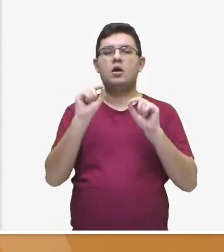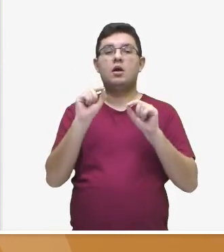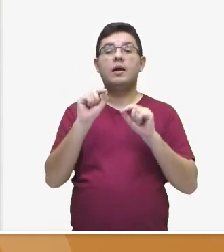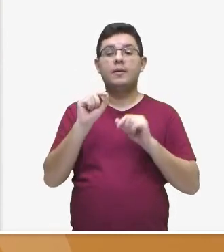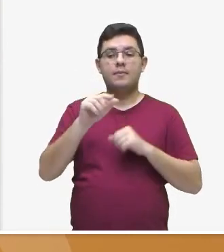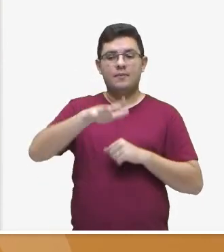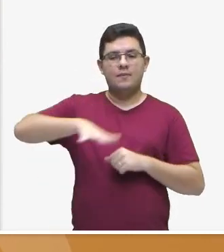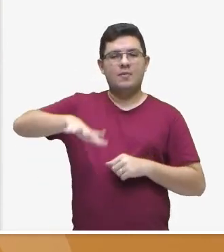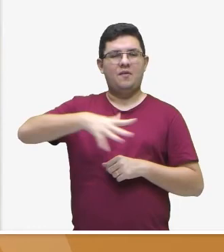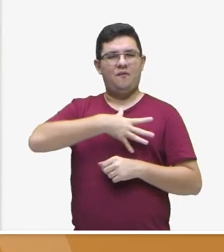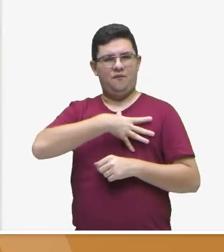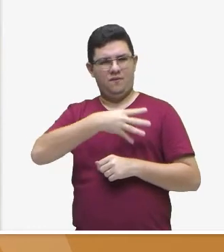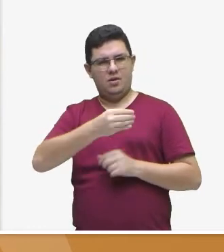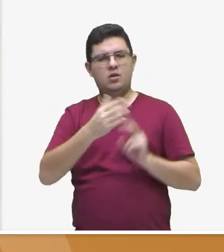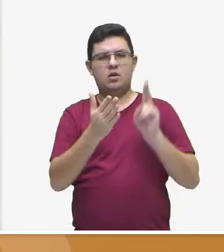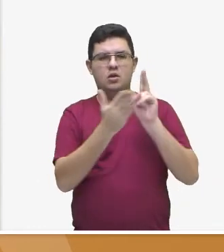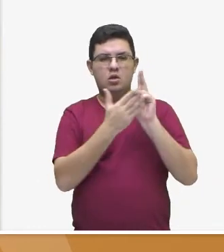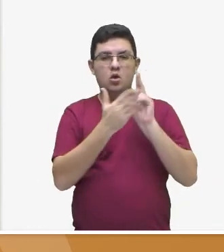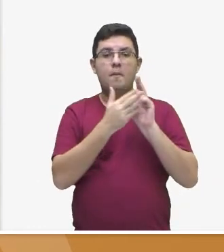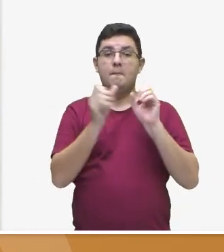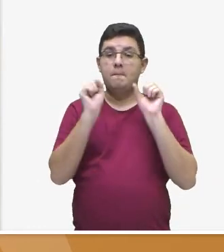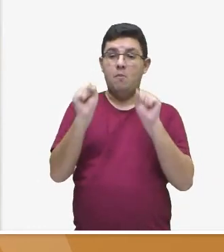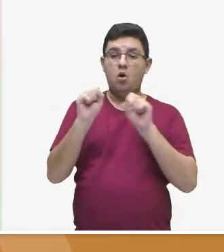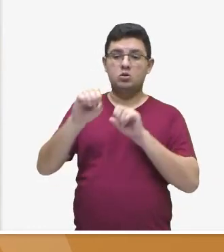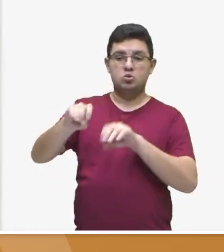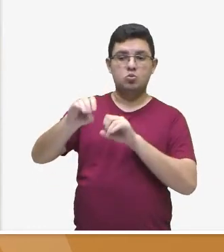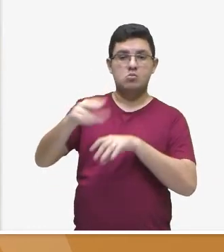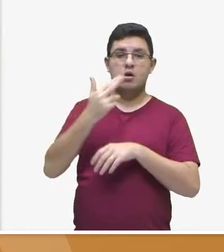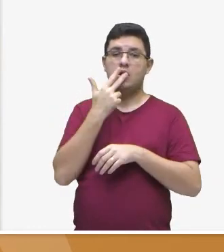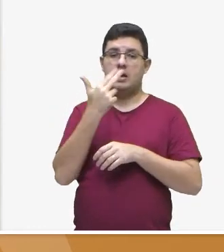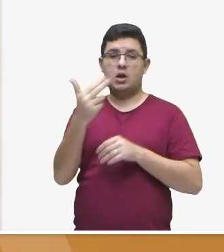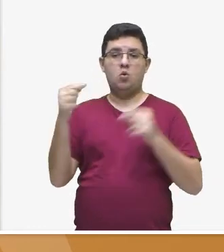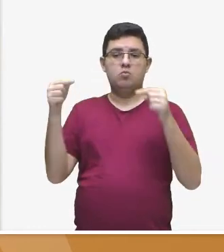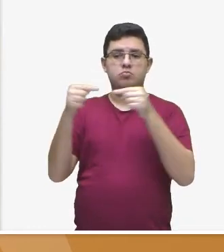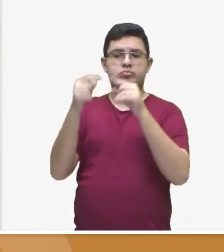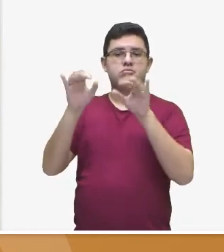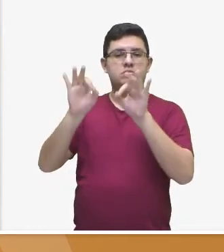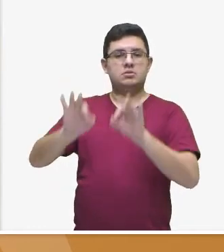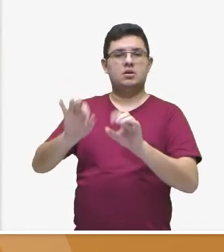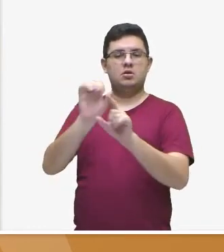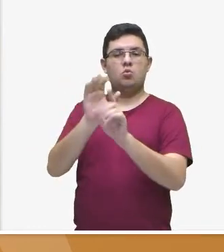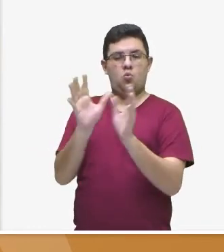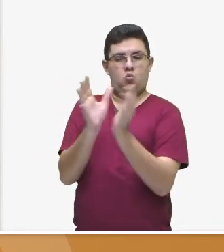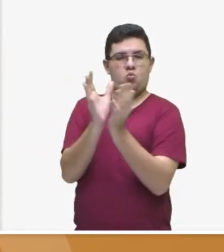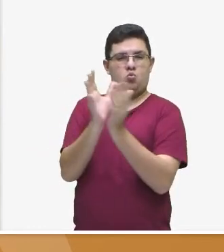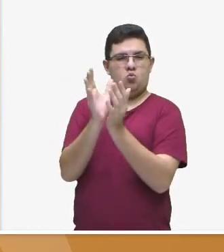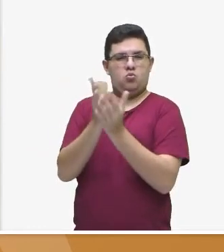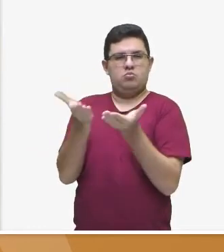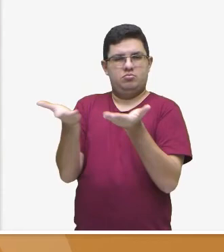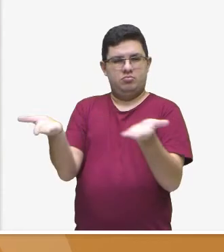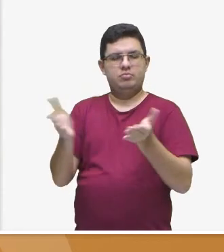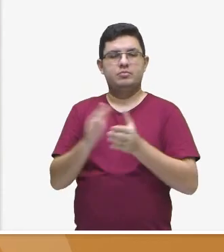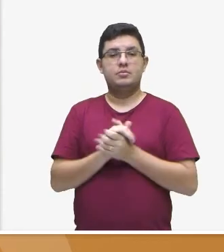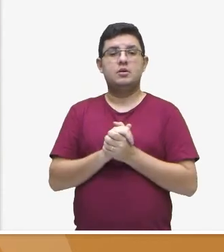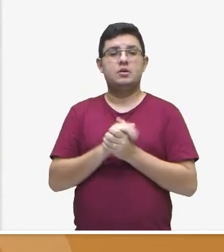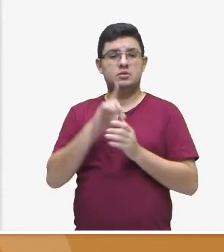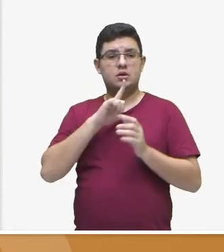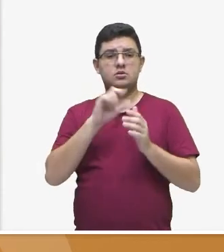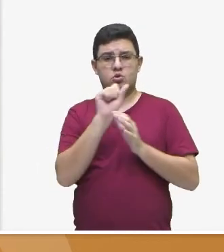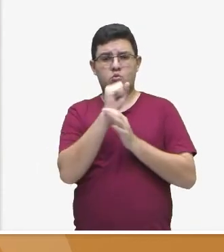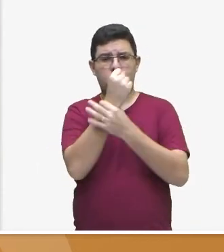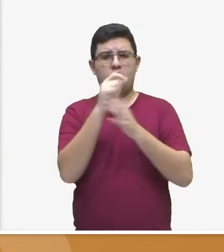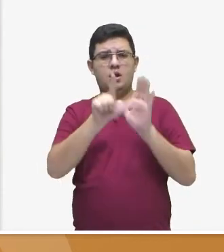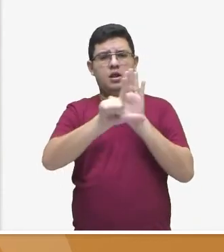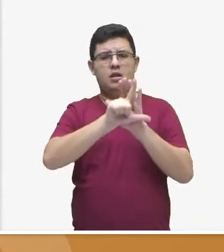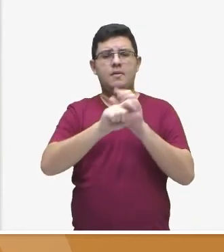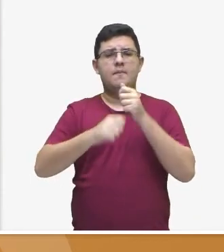língua falada pelo grupo social em que vive. Então, está garantido na Constituição e também está garantido na nossa LDB,